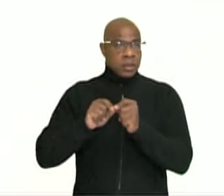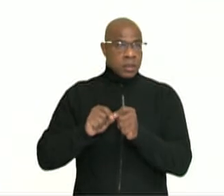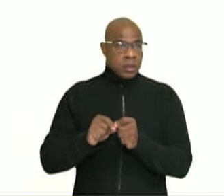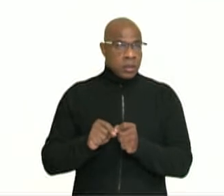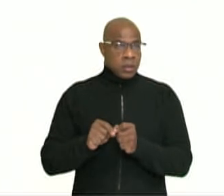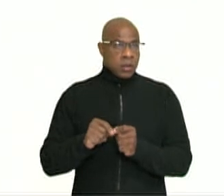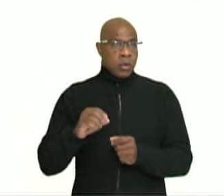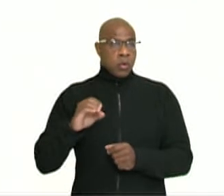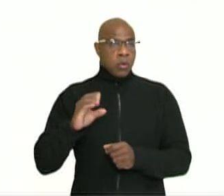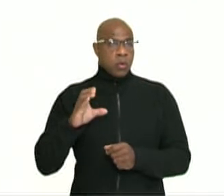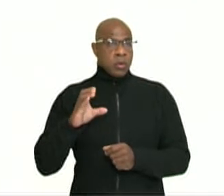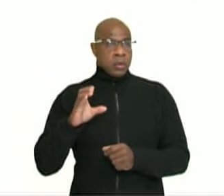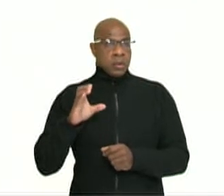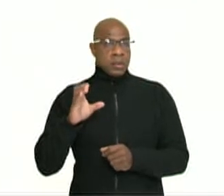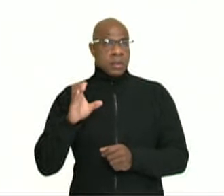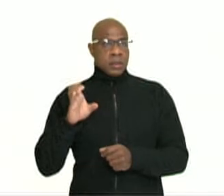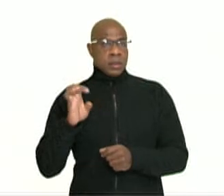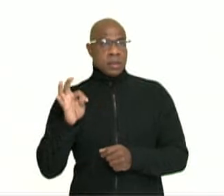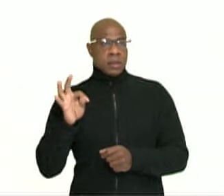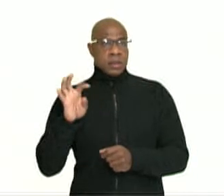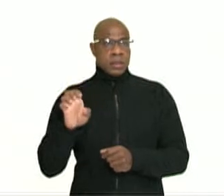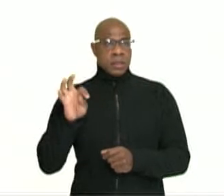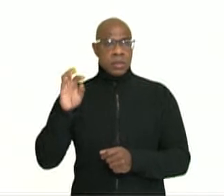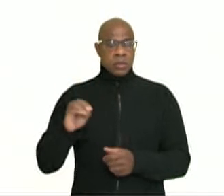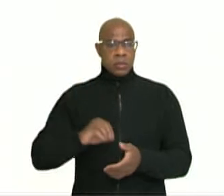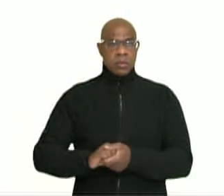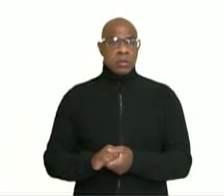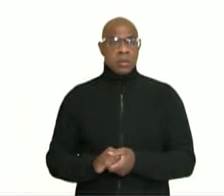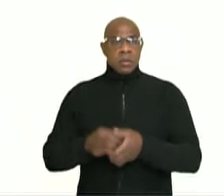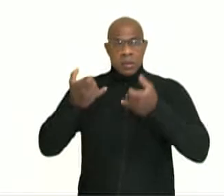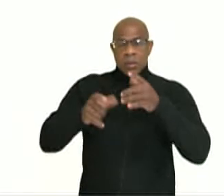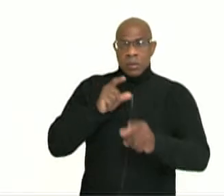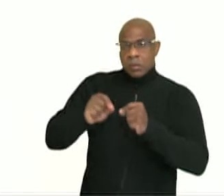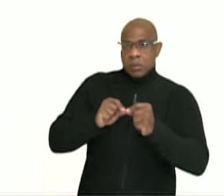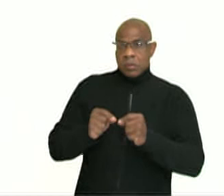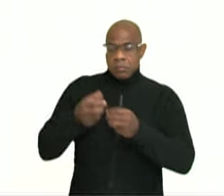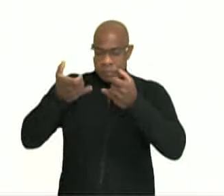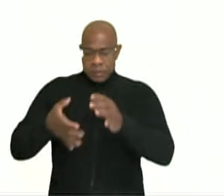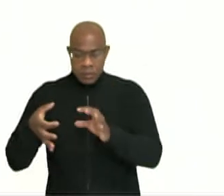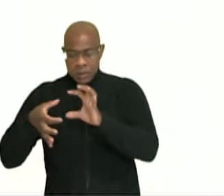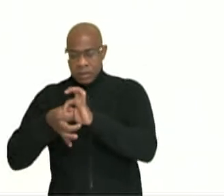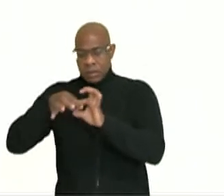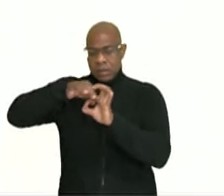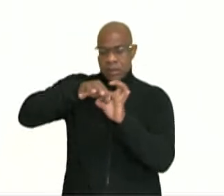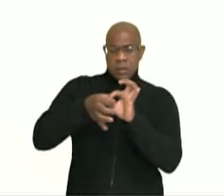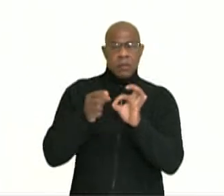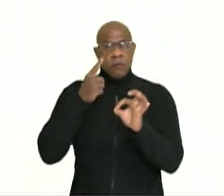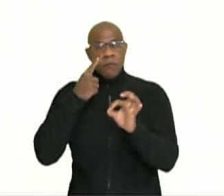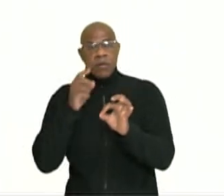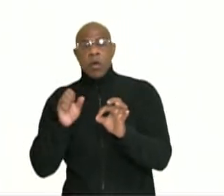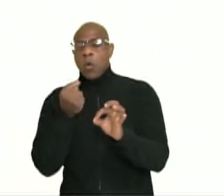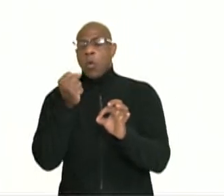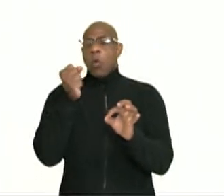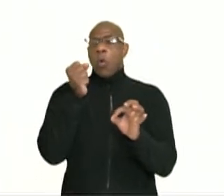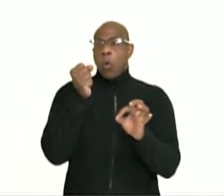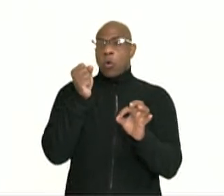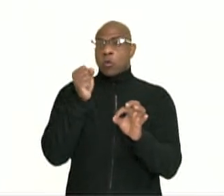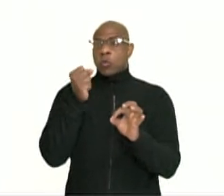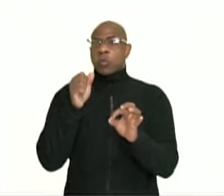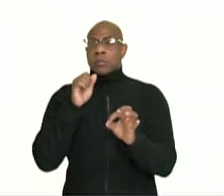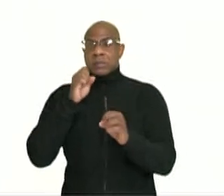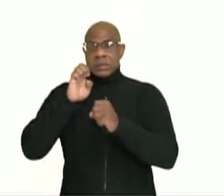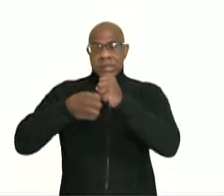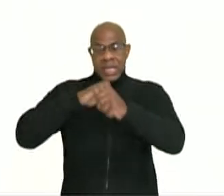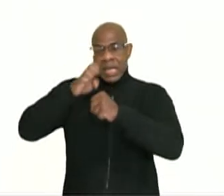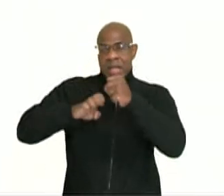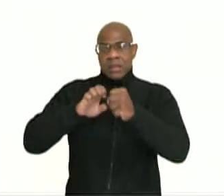os átomos buscam a estabilidade eletrônica ao realizarem uma ligação. Eles querem ter 8 elétrons na última camada para